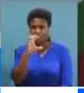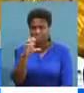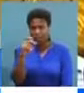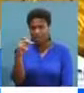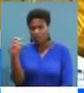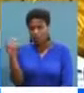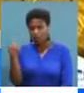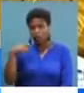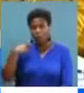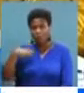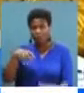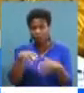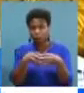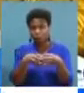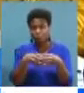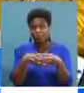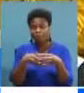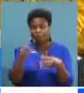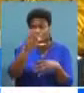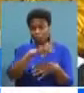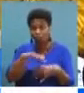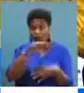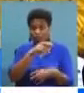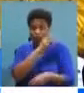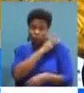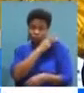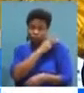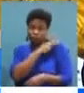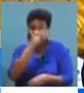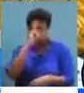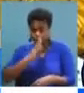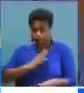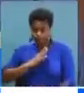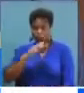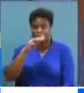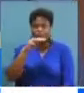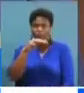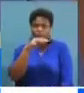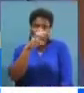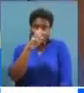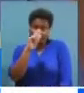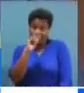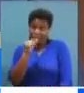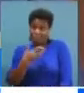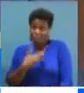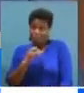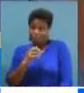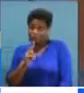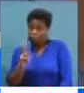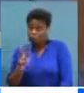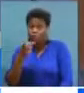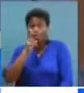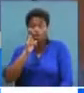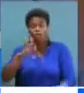O presidente desse comitê regional, o coronel-major Maliano Seydou Doumbia, que também é diretor-geral